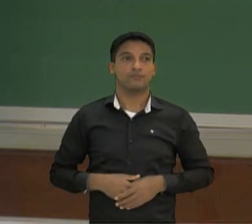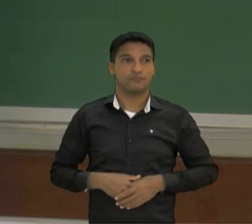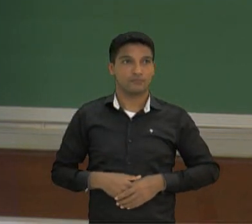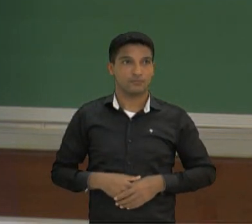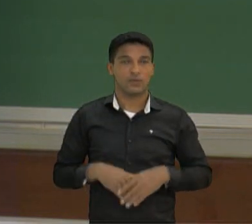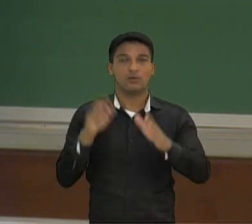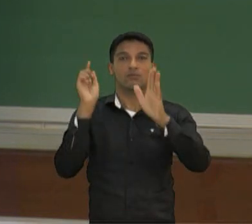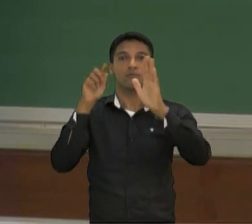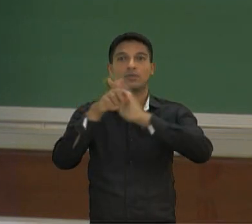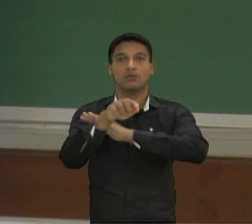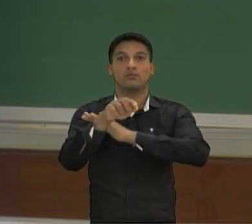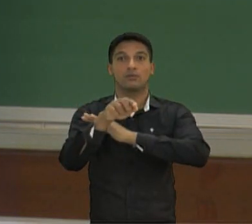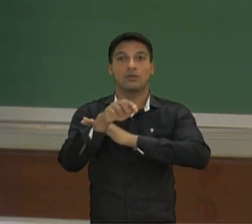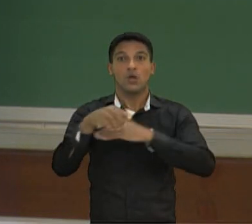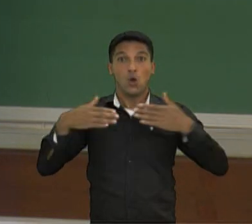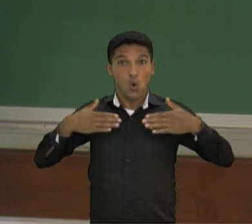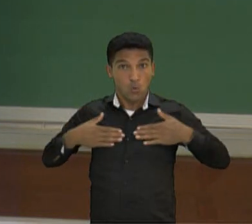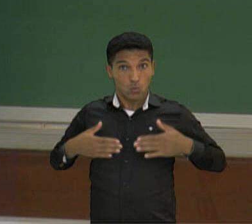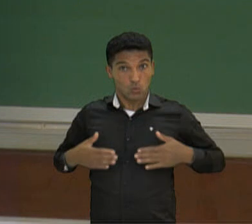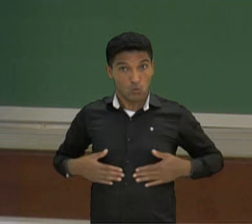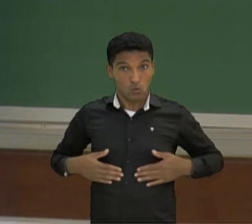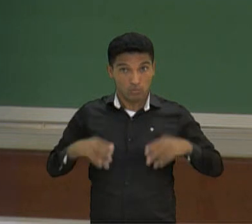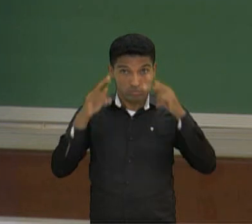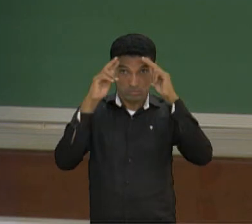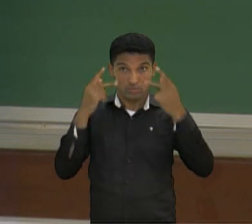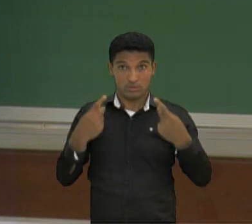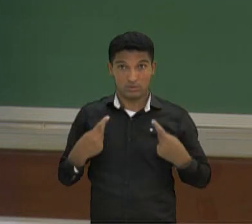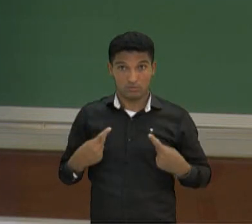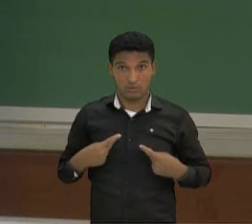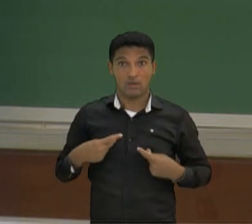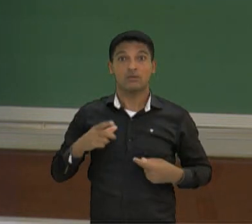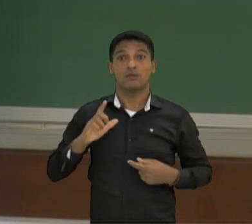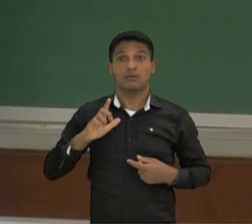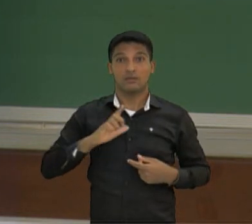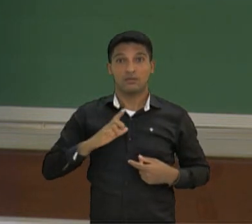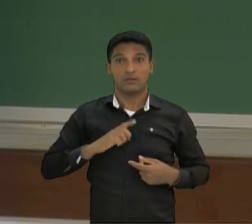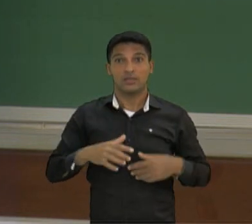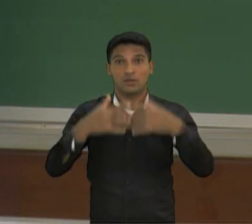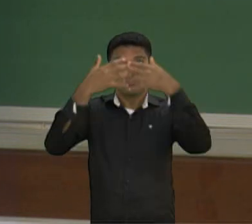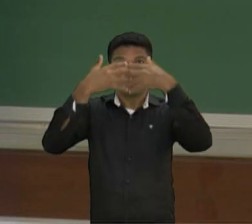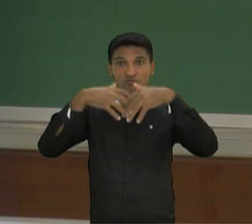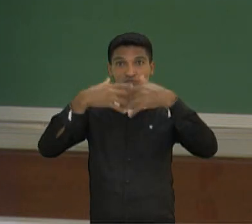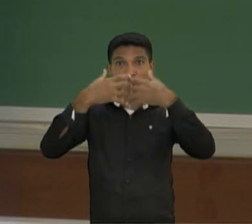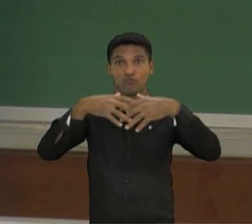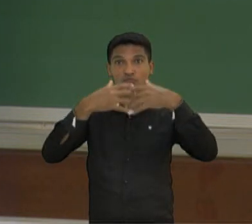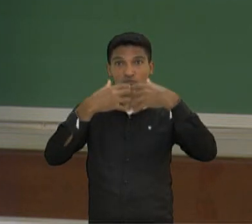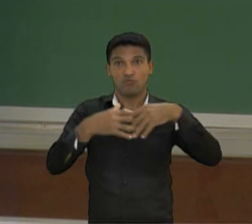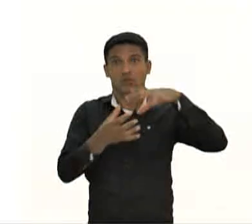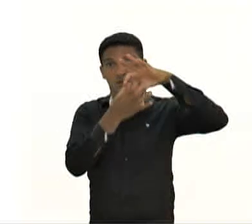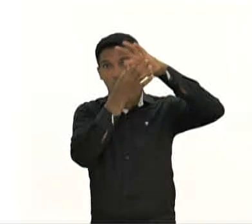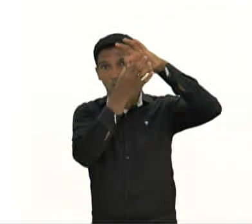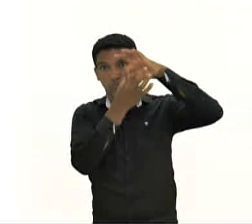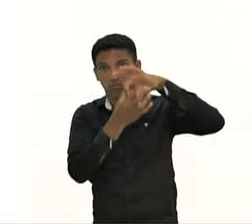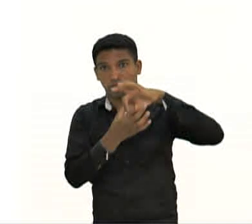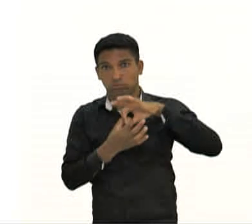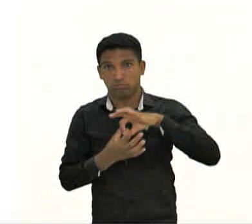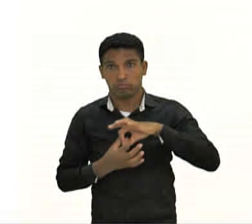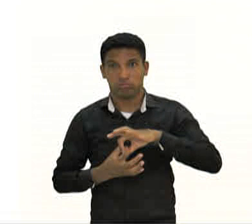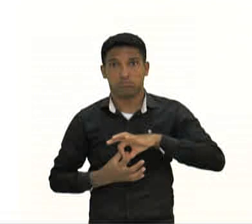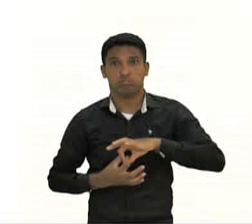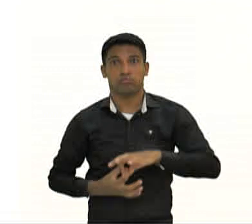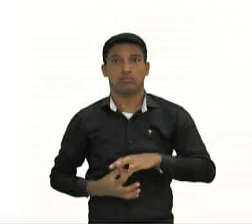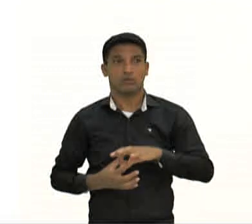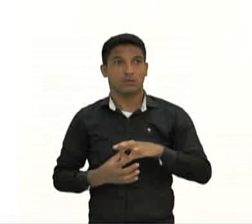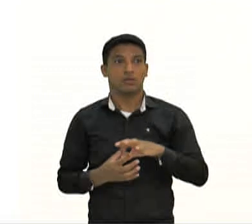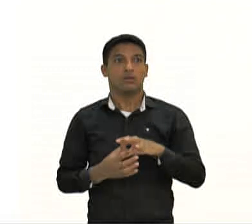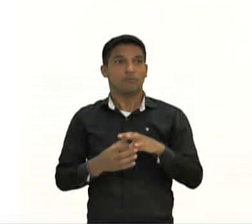integrado, onde a função de um influencia diretamente na função de outro. O sistema responsável pelo transporte de nutrientes e gases é alternativa